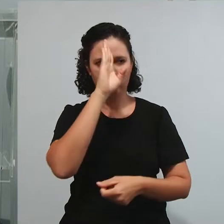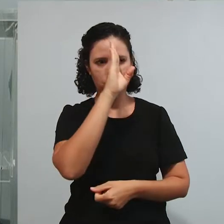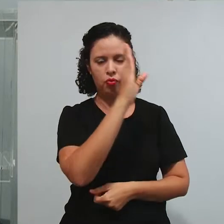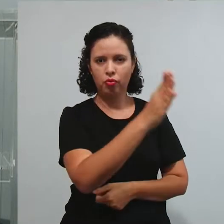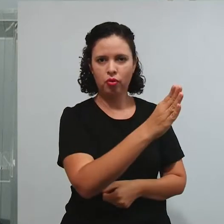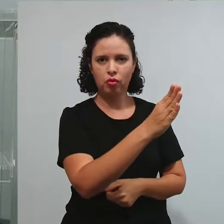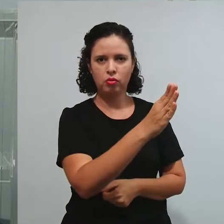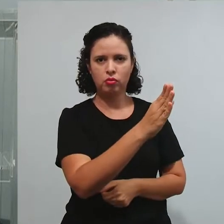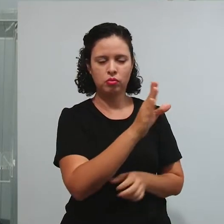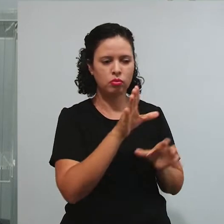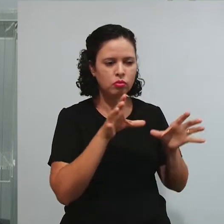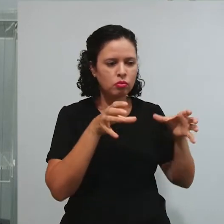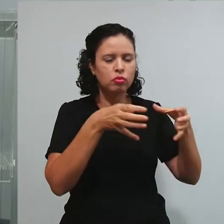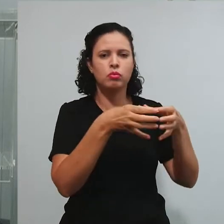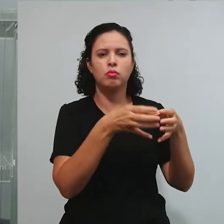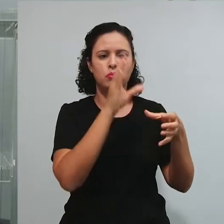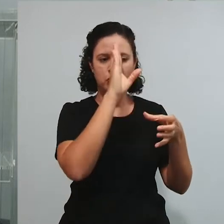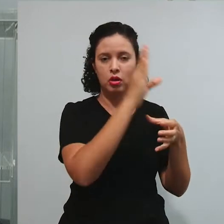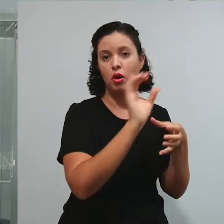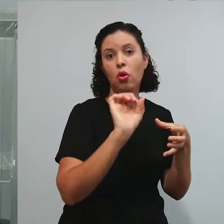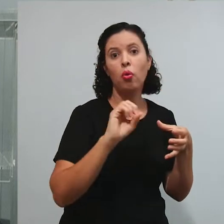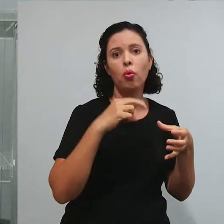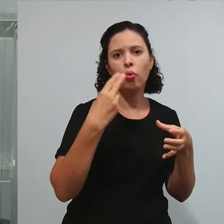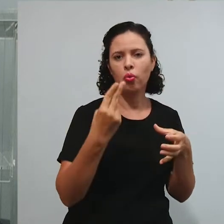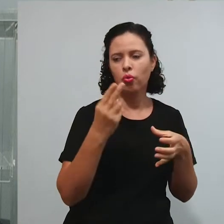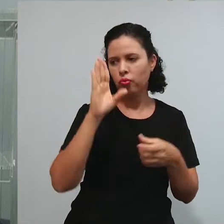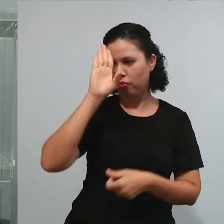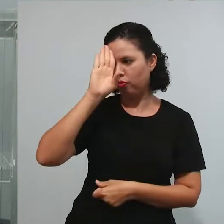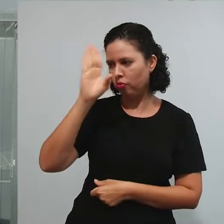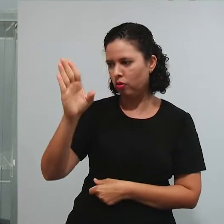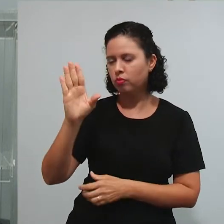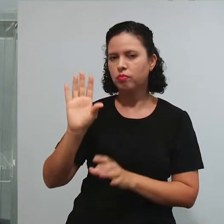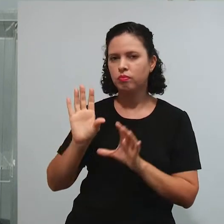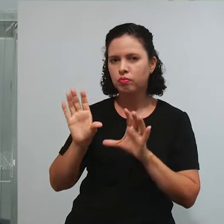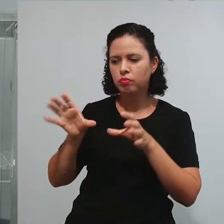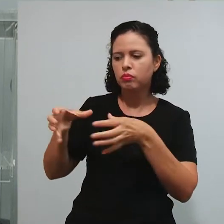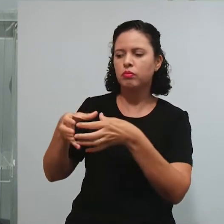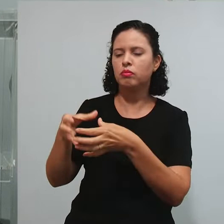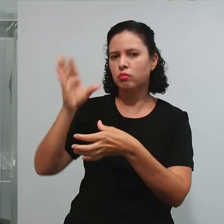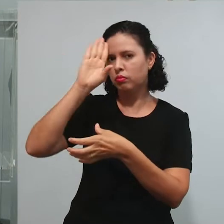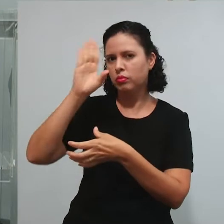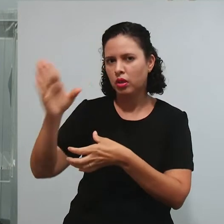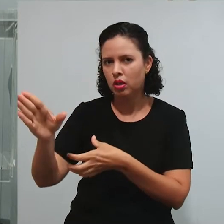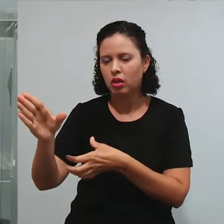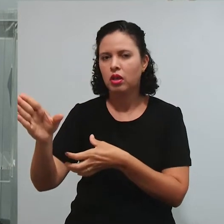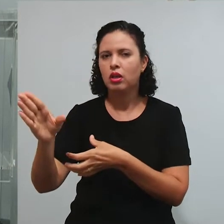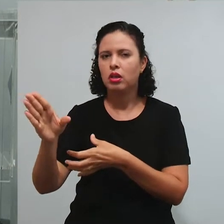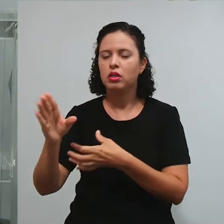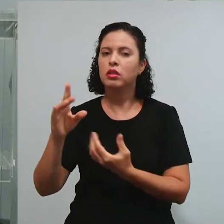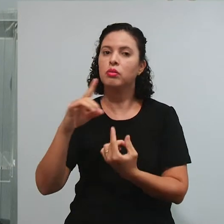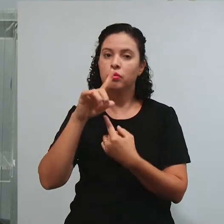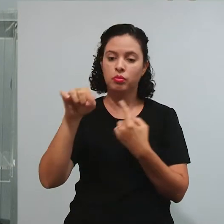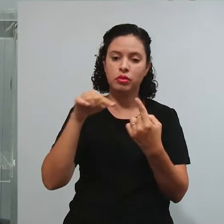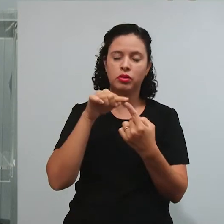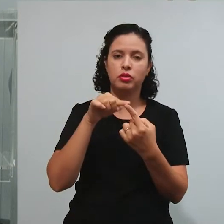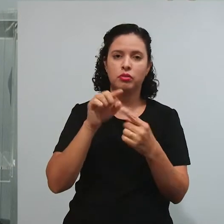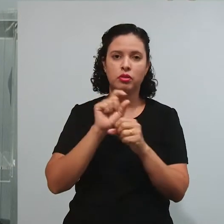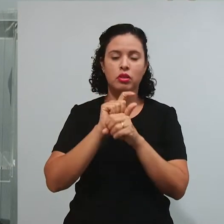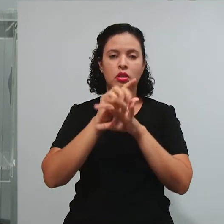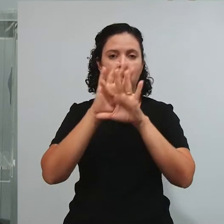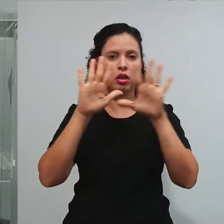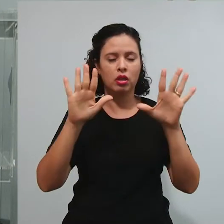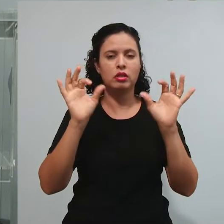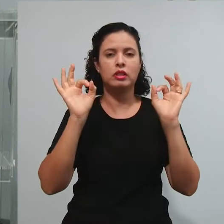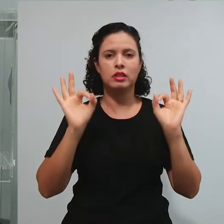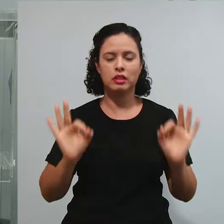precisamos estar alinhados para alcançar os objetivos, né, de maneira clara, de maneira precisa,